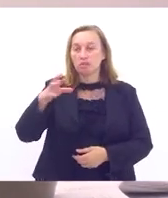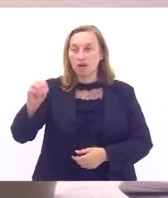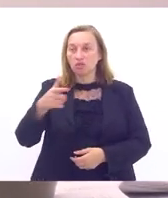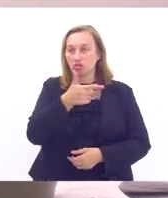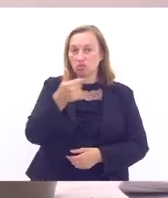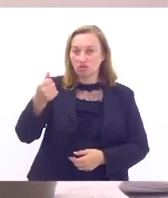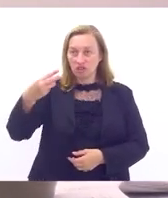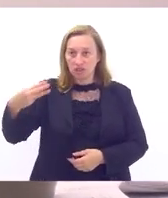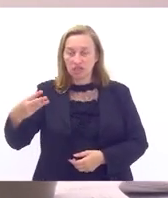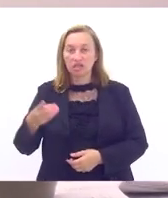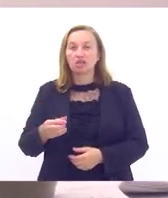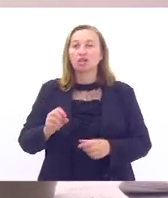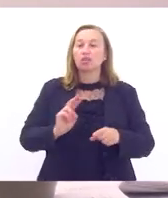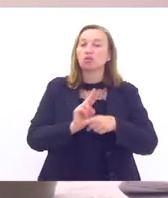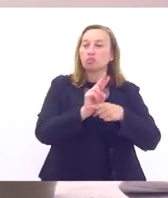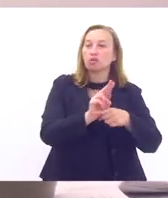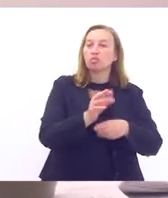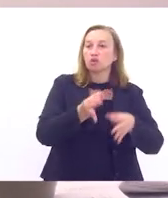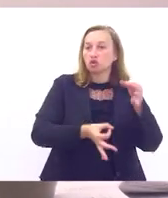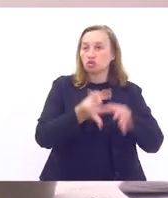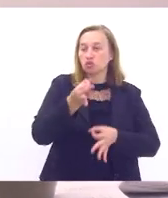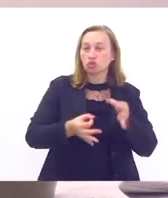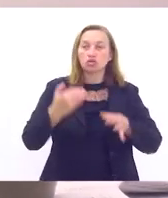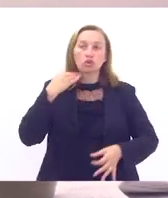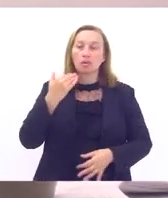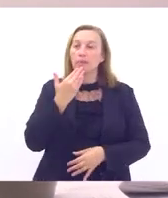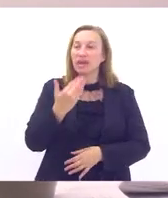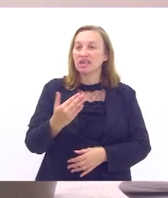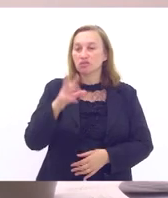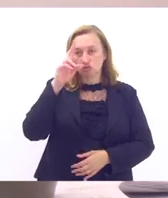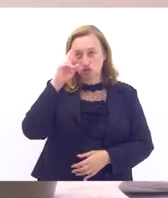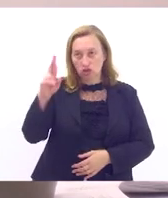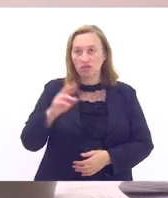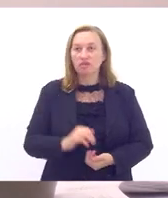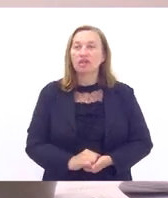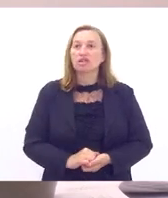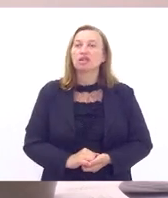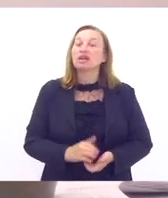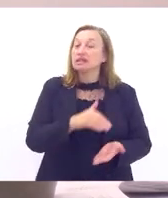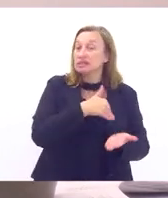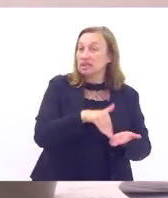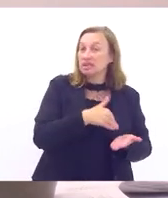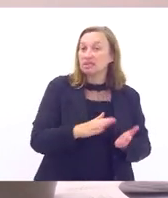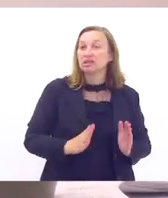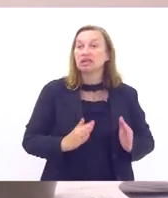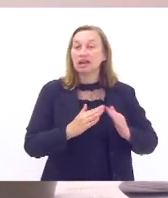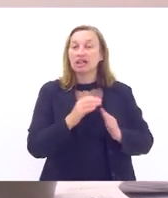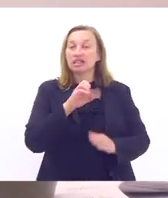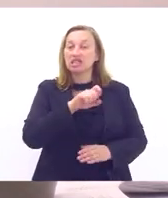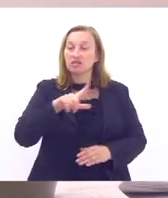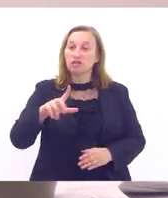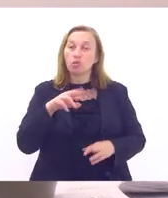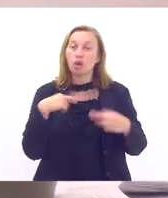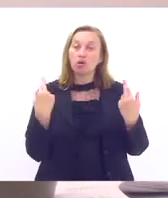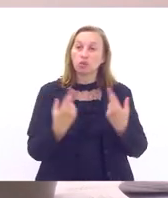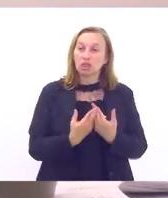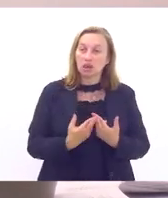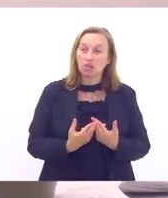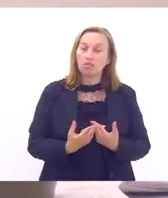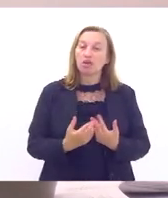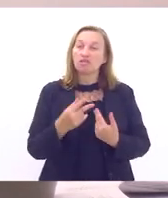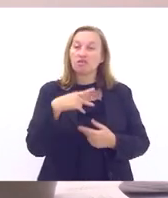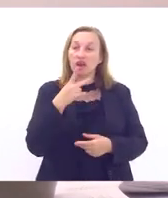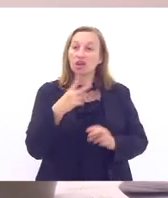a Promotoria de Justiça pede a chefia, a Secretaria da Casa Civil, uma reunião para